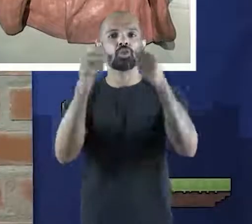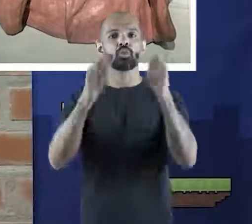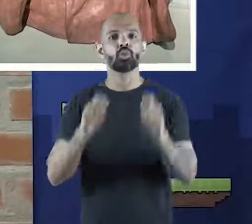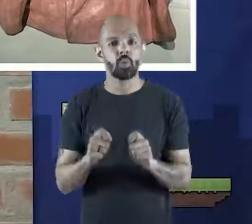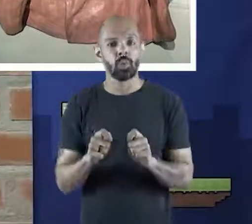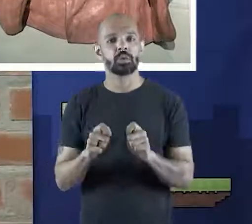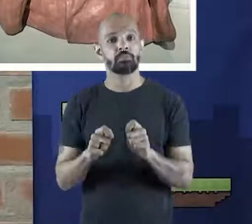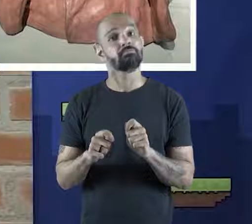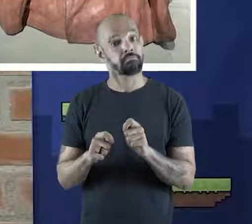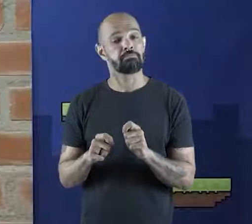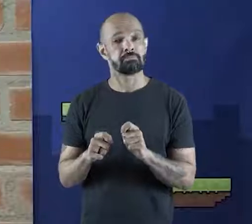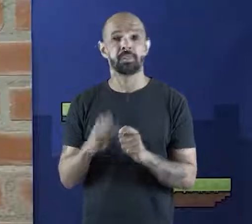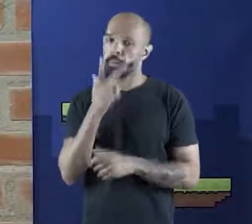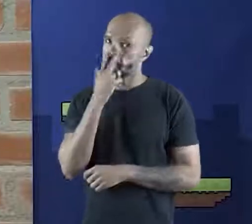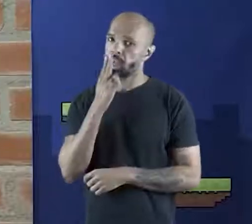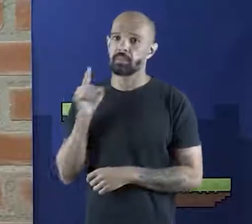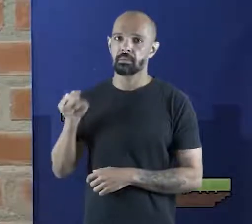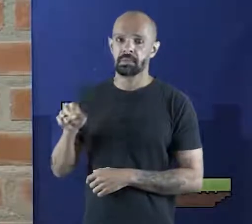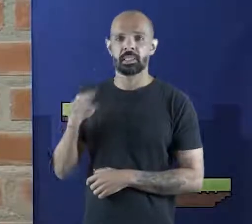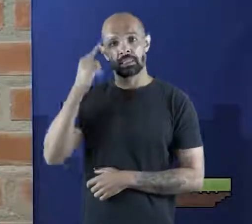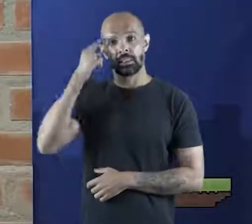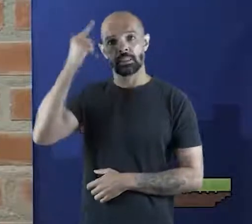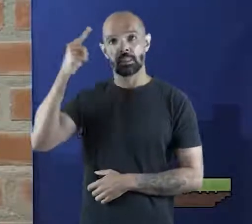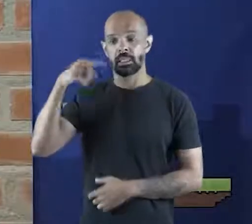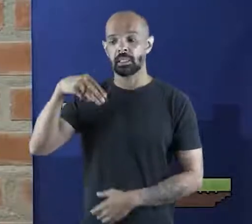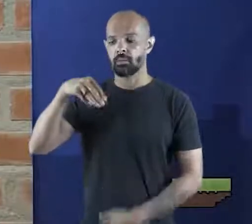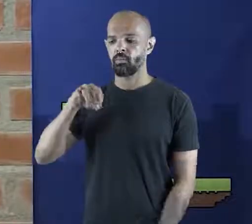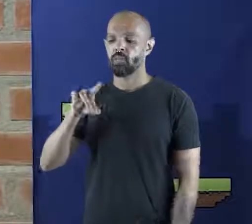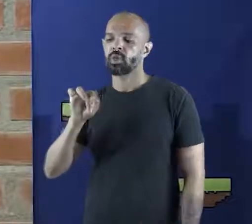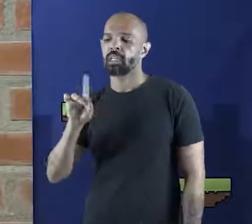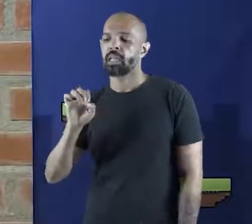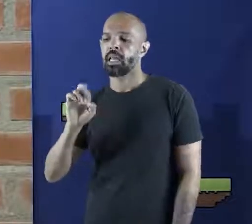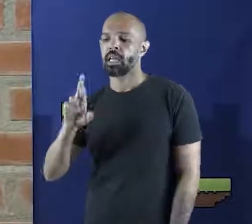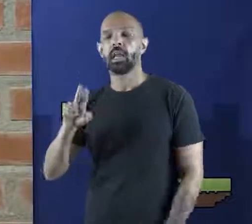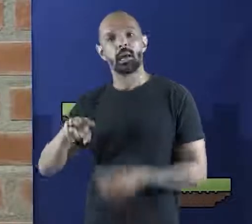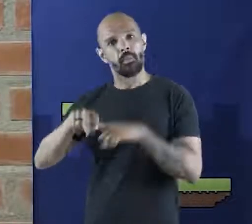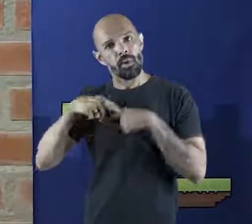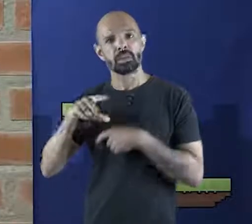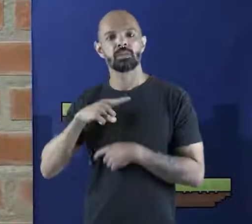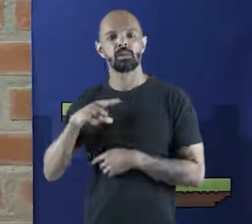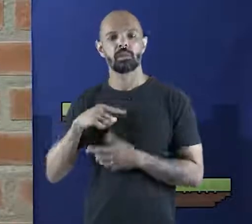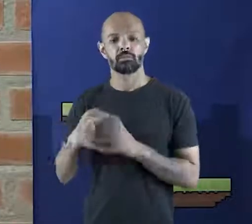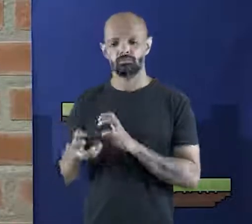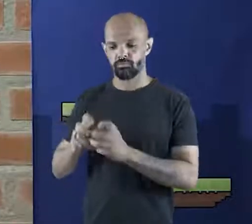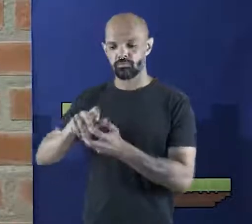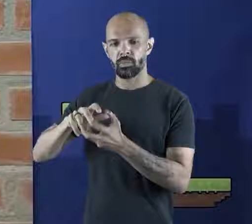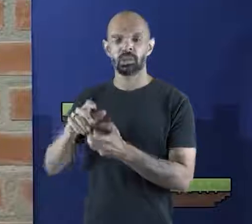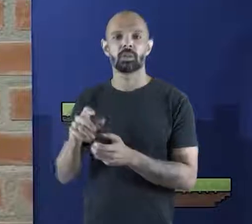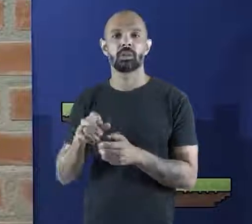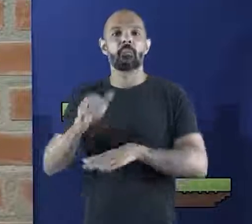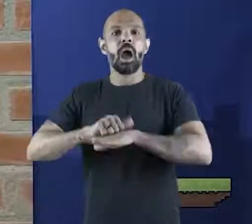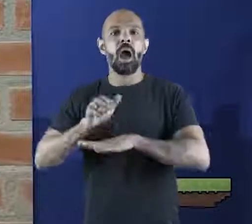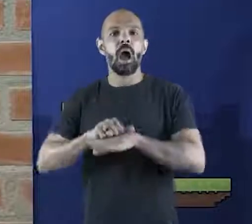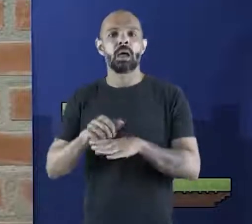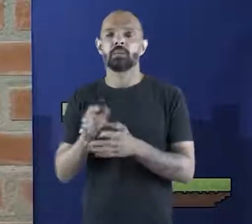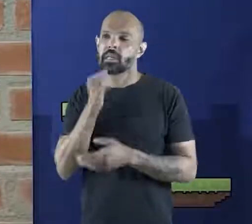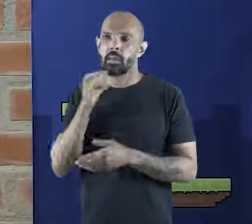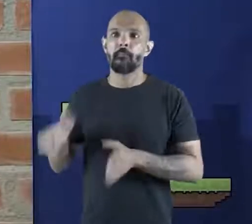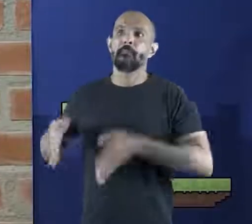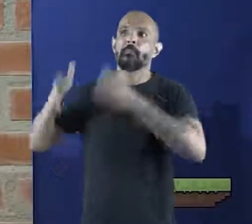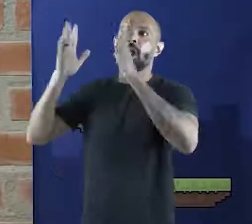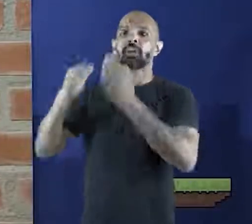esculturas de personagens. Tá? Então, essa ideia de modelar também é através da modelagem de sólidos básicos. Por exemplo, você vai fazer um prédio,